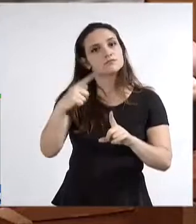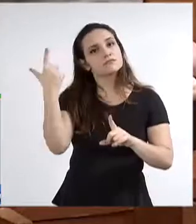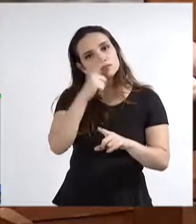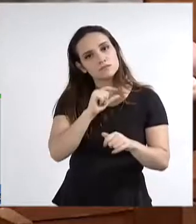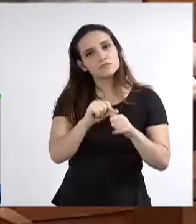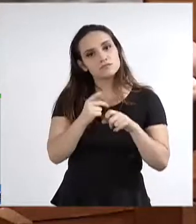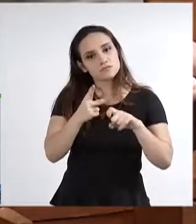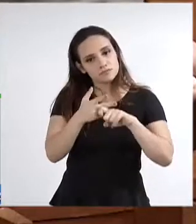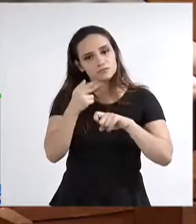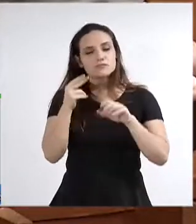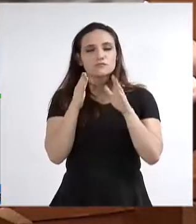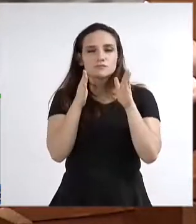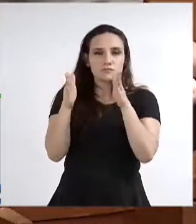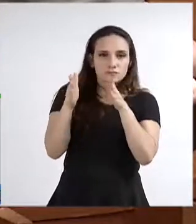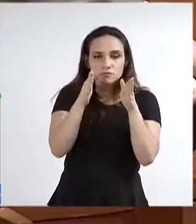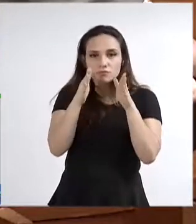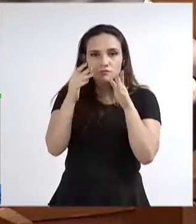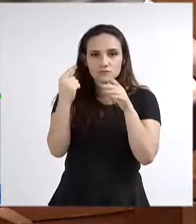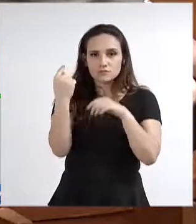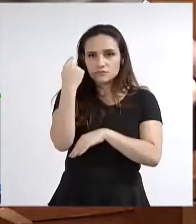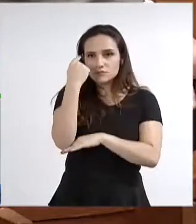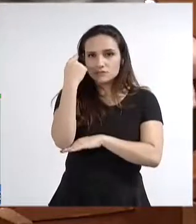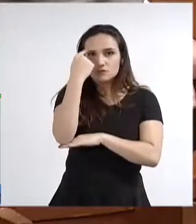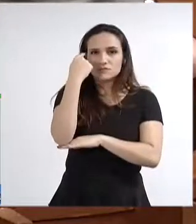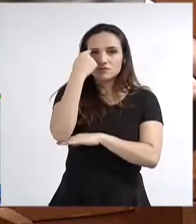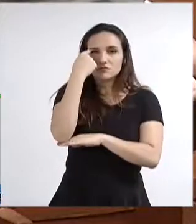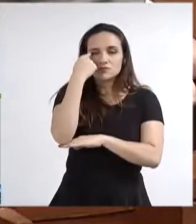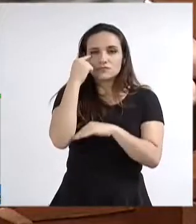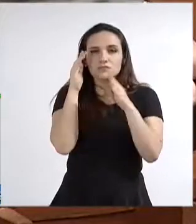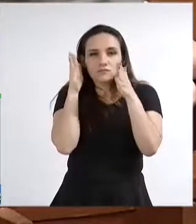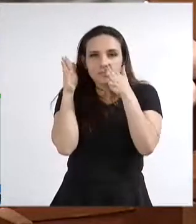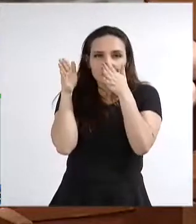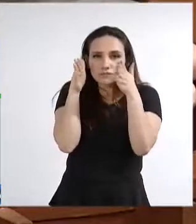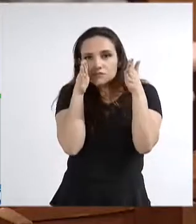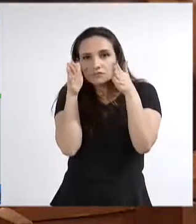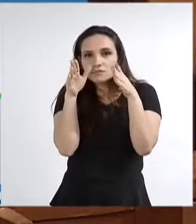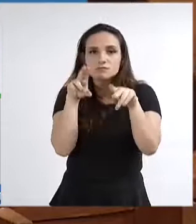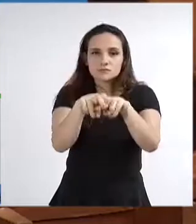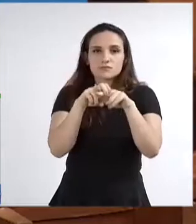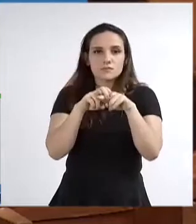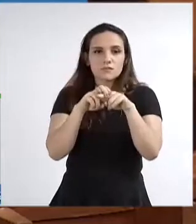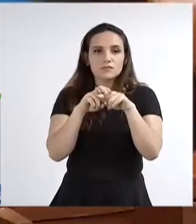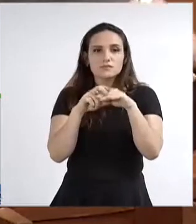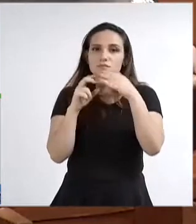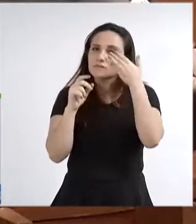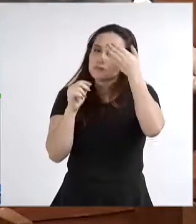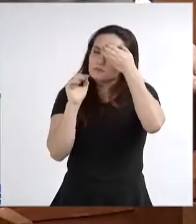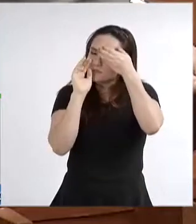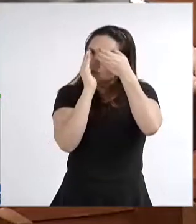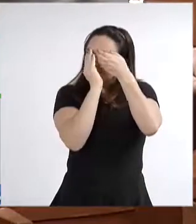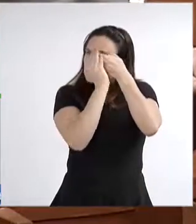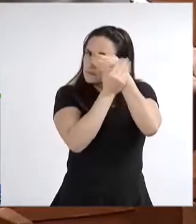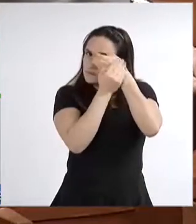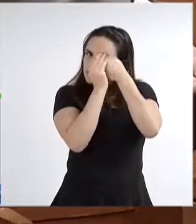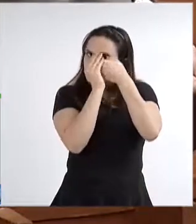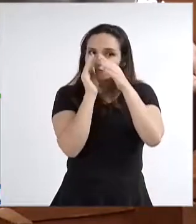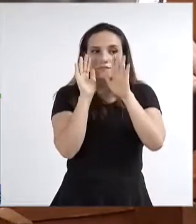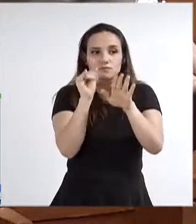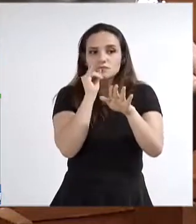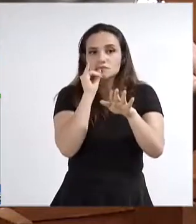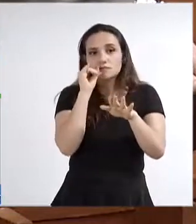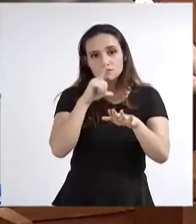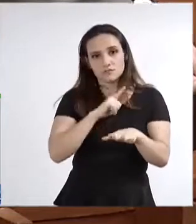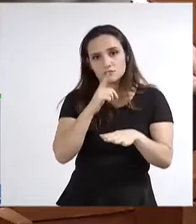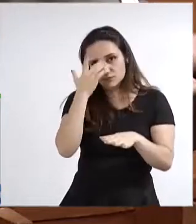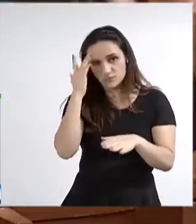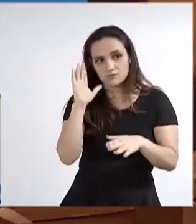cirurgia, a correção, né, principalmente da catarata. Aqueles que já fizeram, deputado Renato Câmara, a